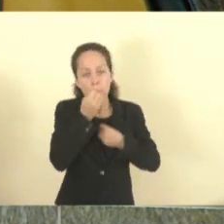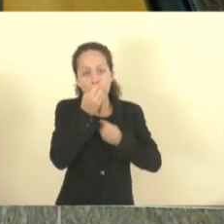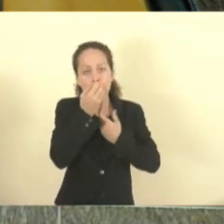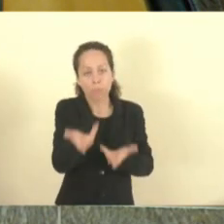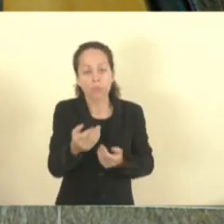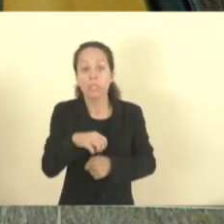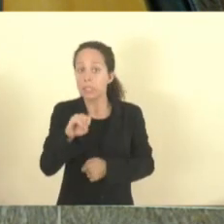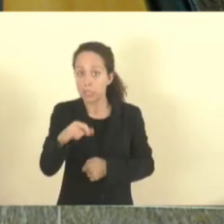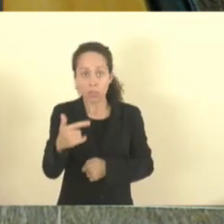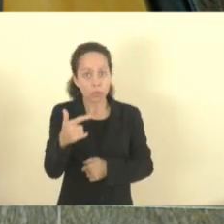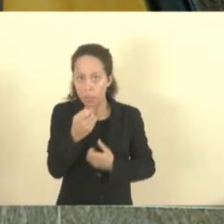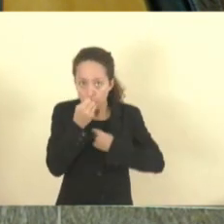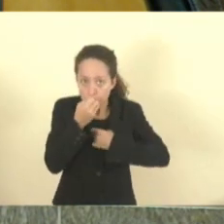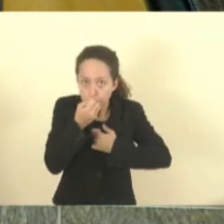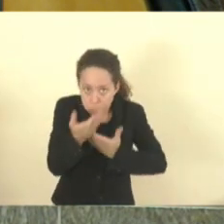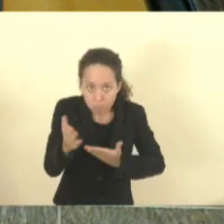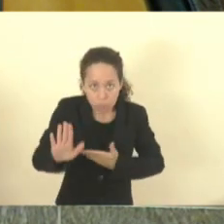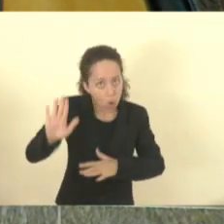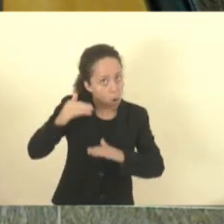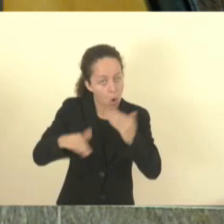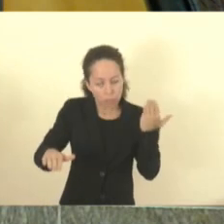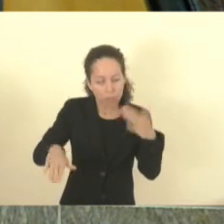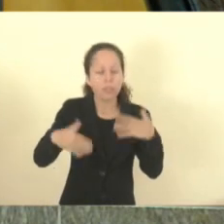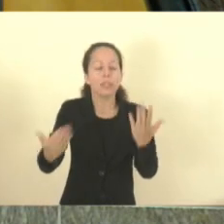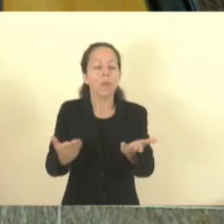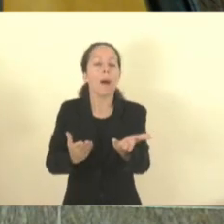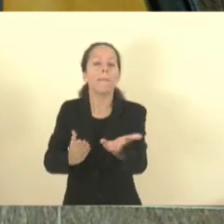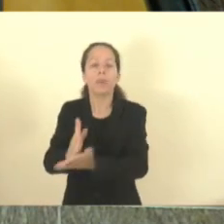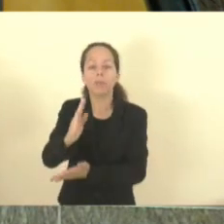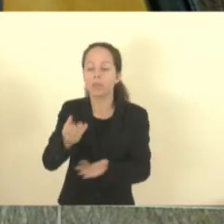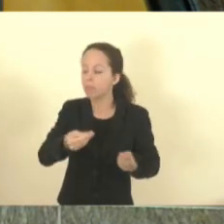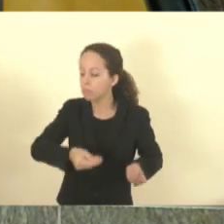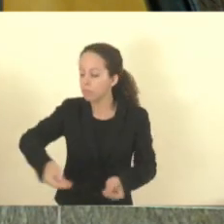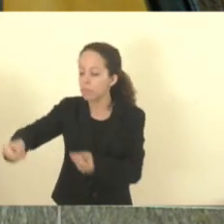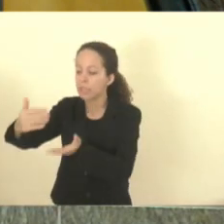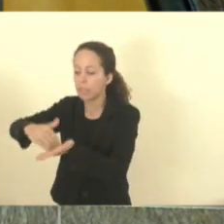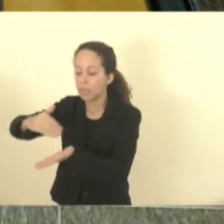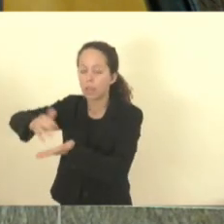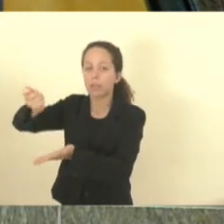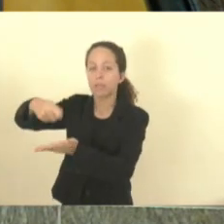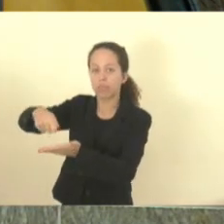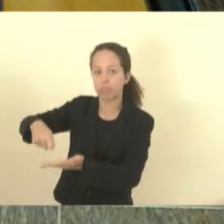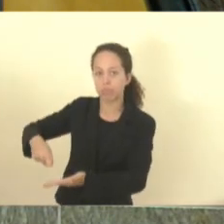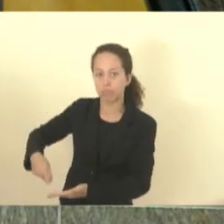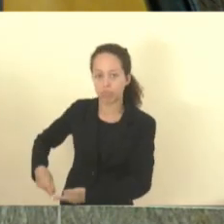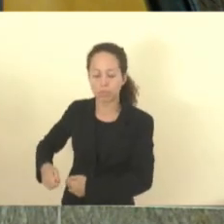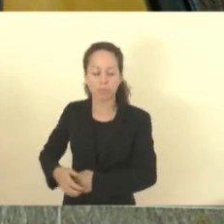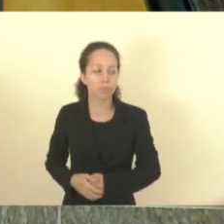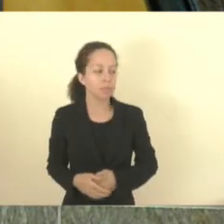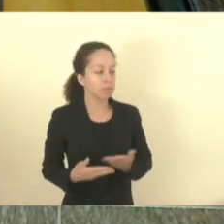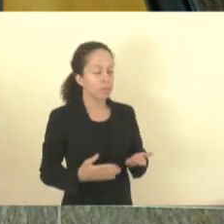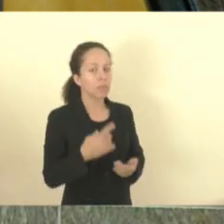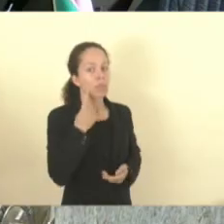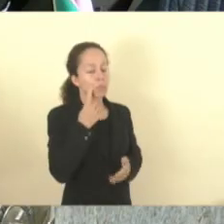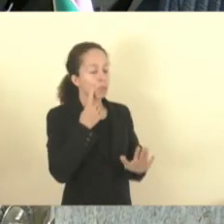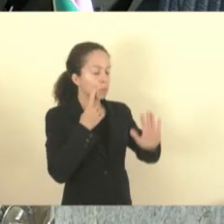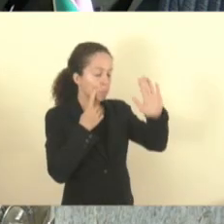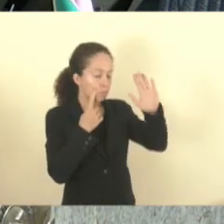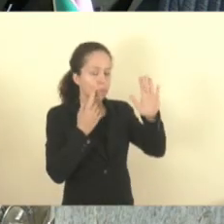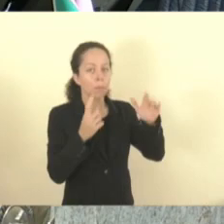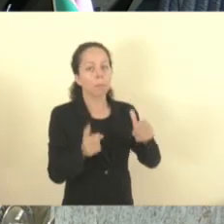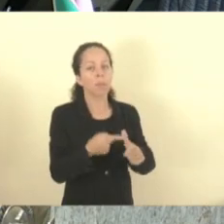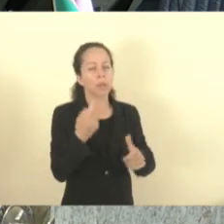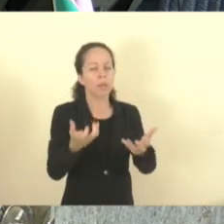havendo contrários, o projeto fica aprovado à Secretaria para extração dos autógrafos. Pela ordem, senhor presidente. Pois não, deputado. Presidente, eu gostaria de fazer um